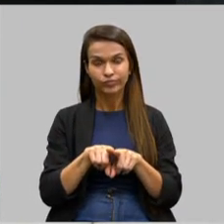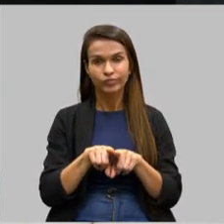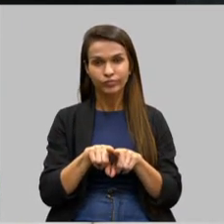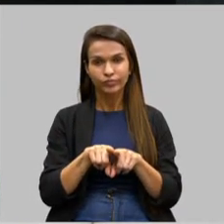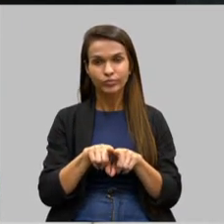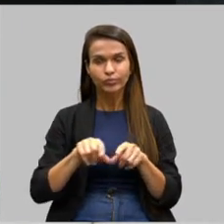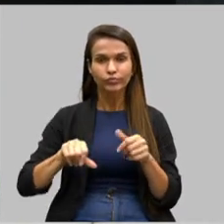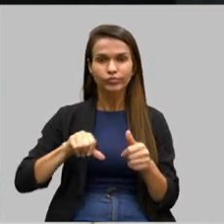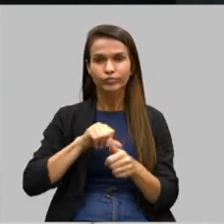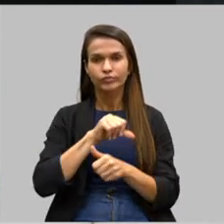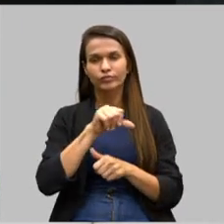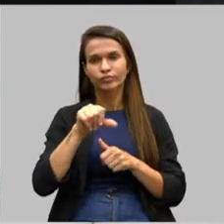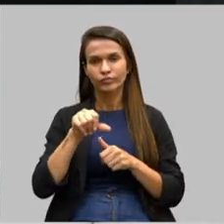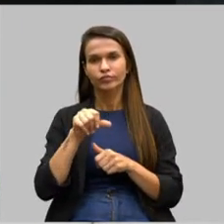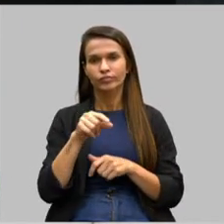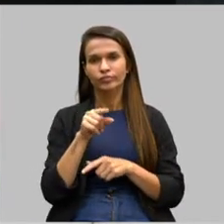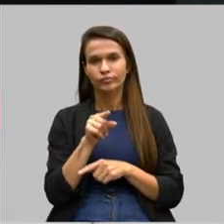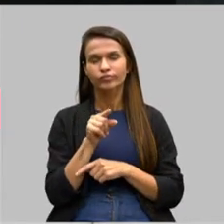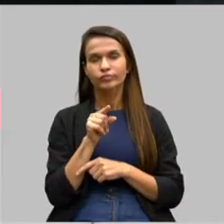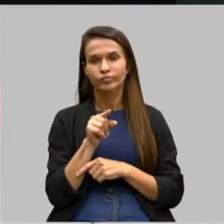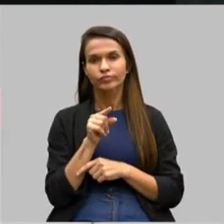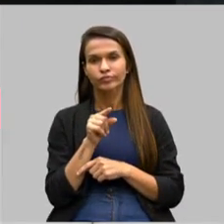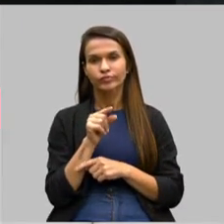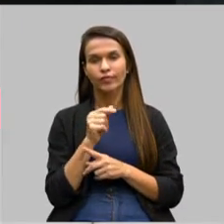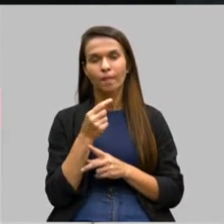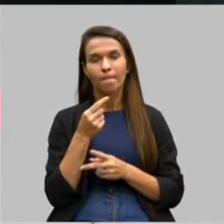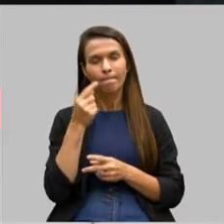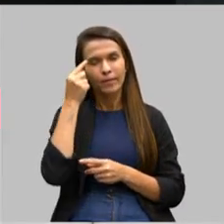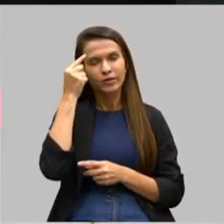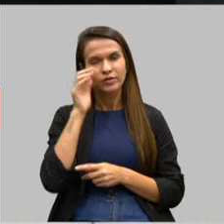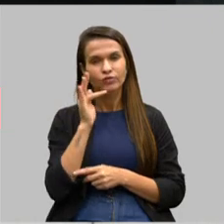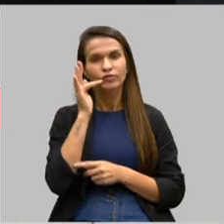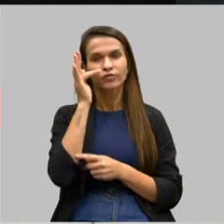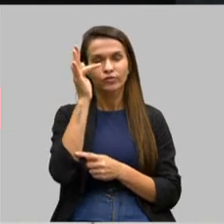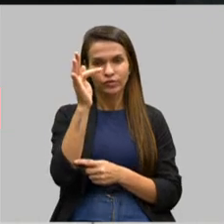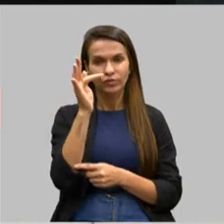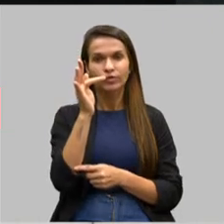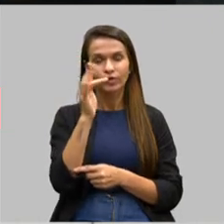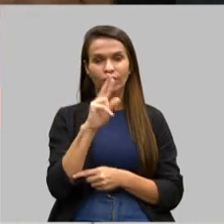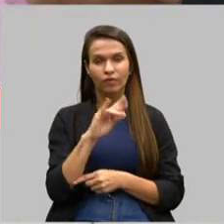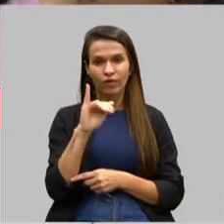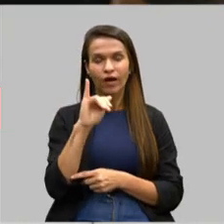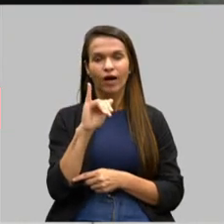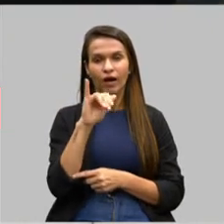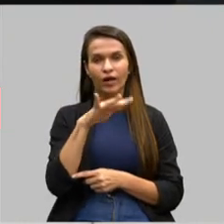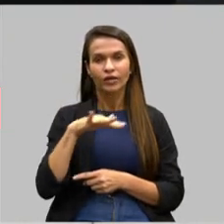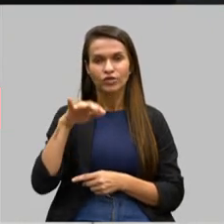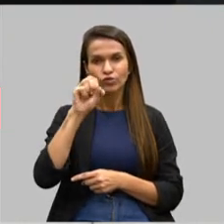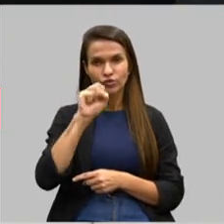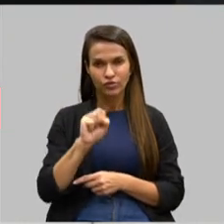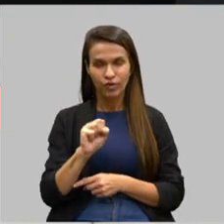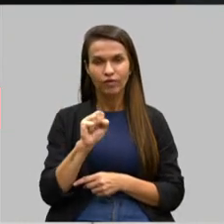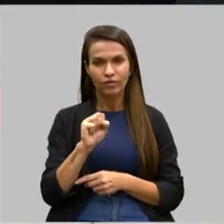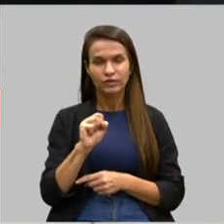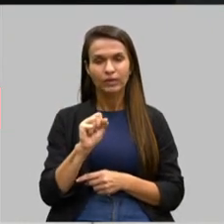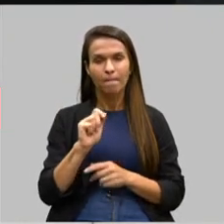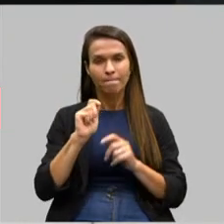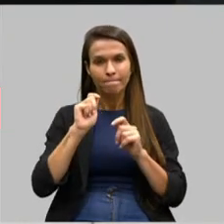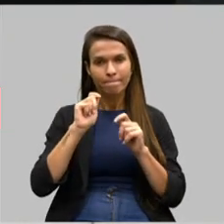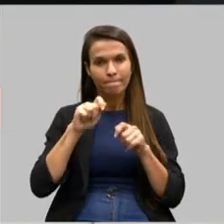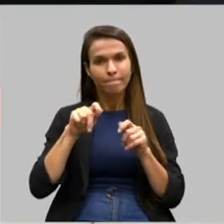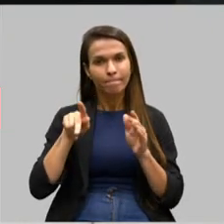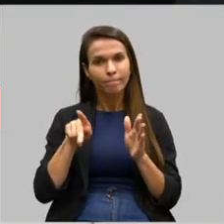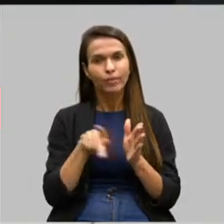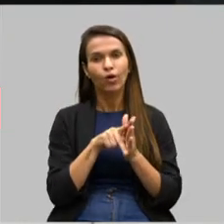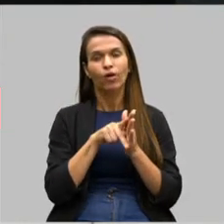aqui seria dengue, tá, gente? Dengue no futuro vai, a região sudeste vai estar mais suscetível a casos